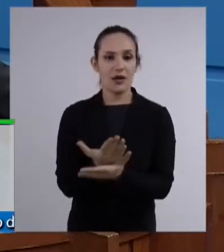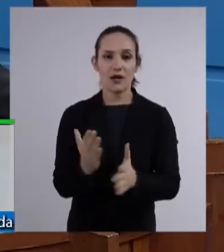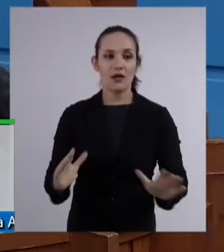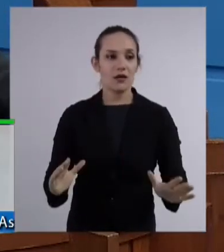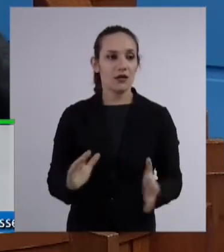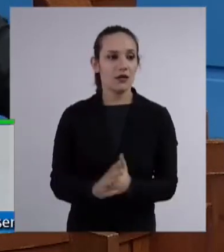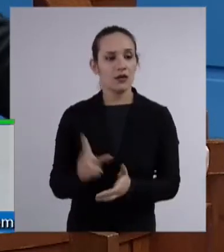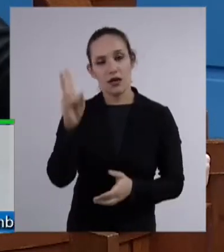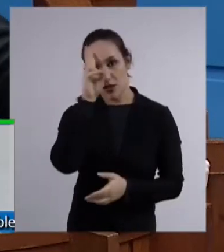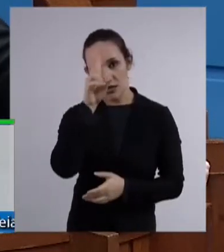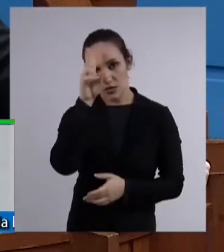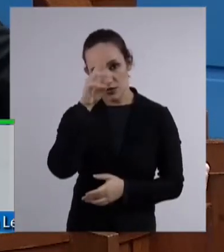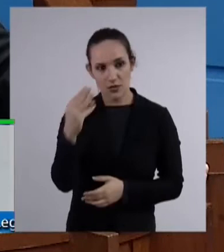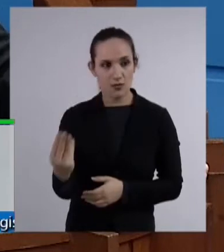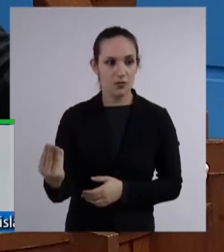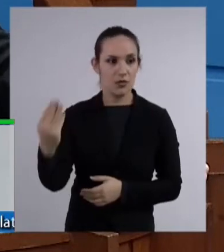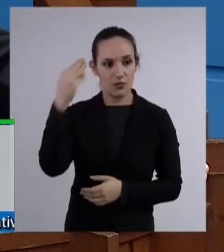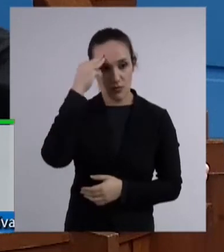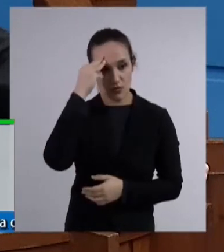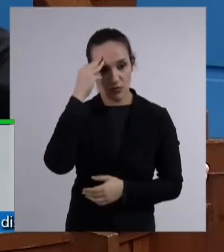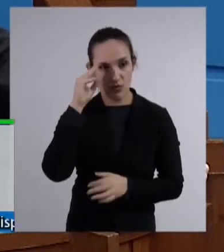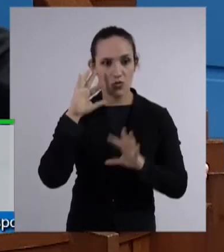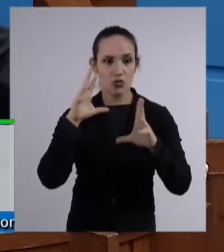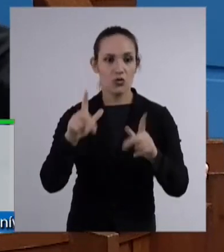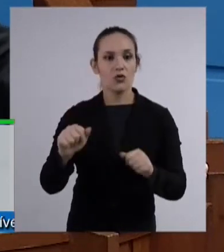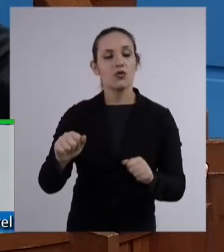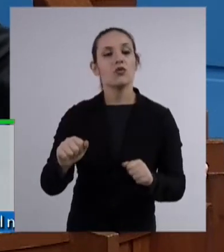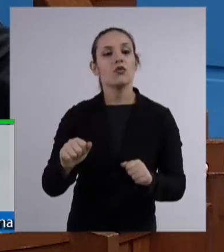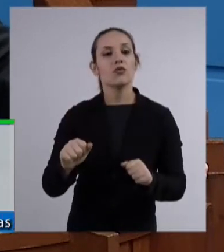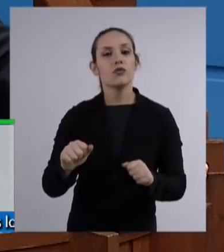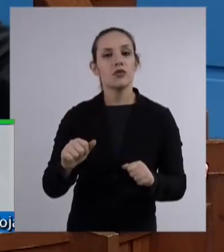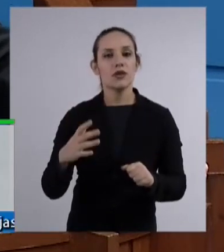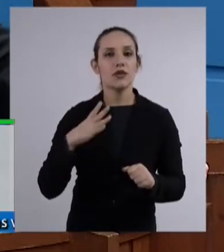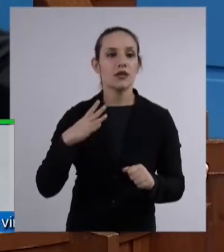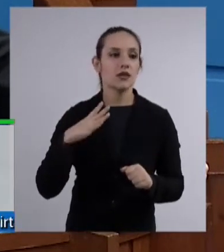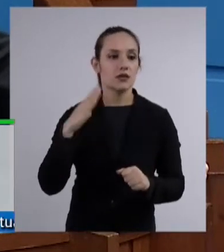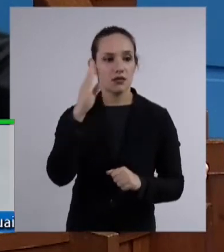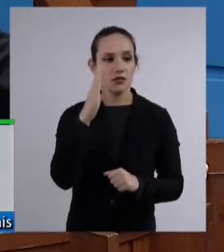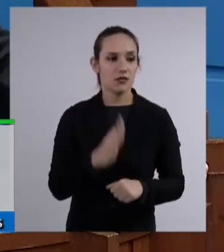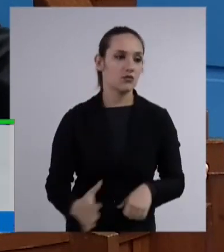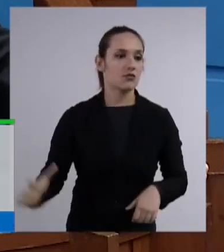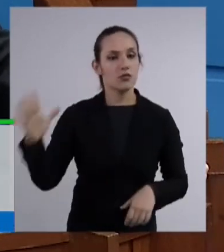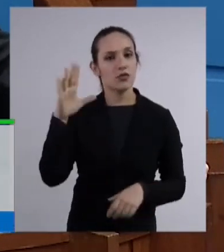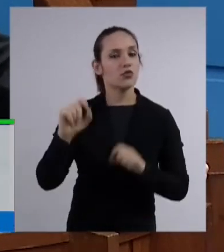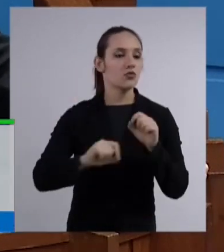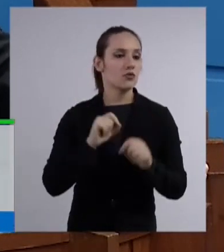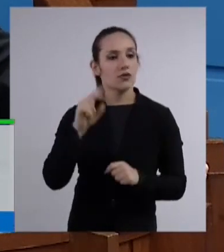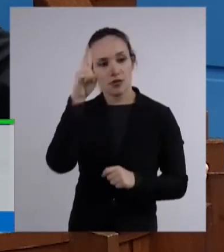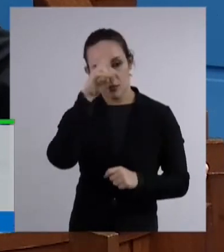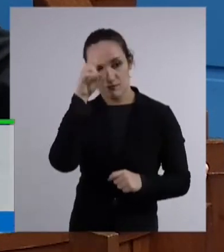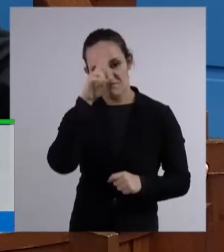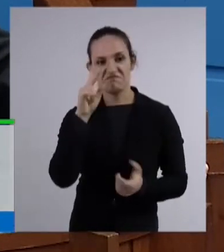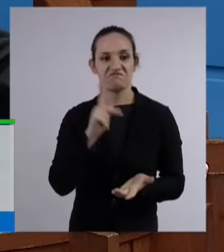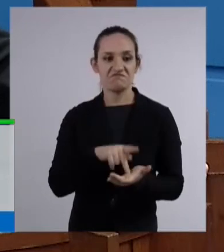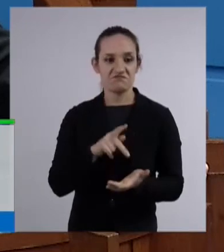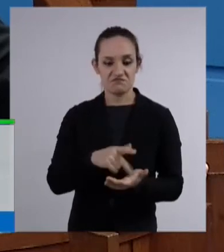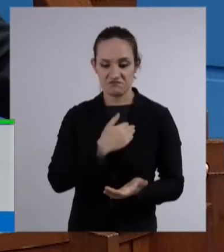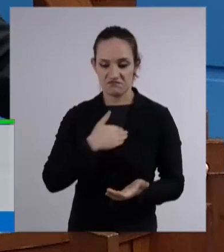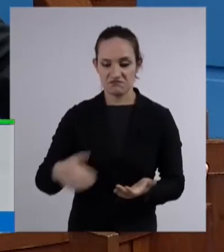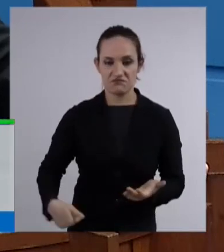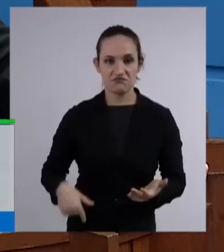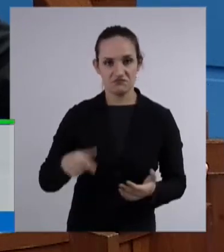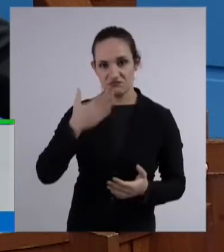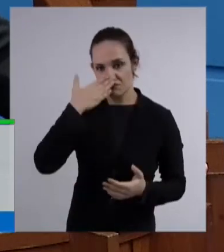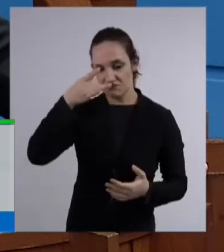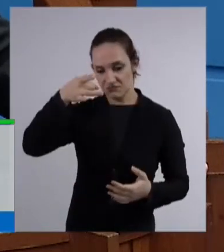a memória, a história, o patrimônio do Brasil. Isso mostra o descaso desse